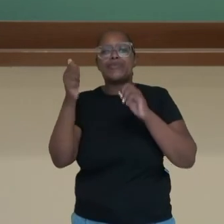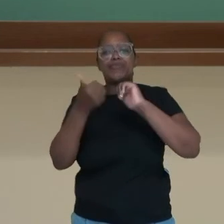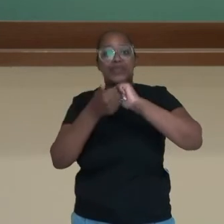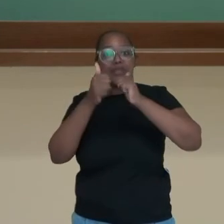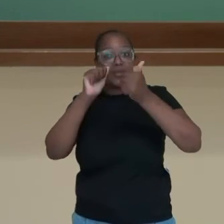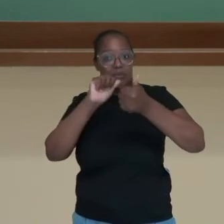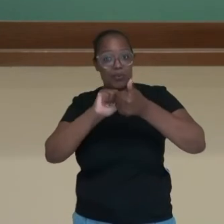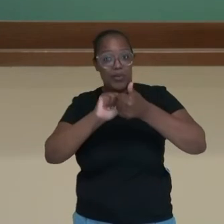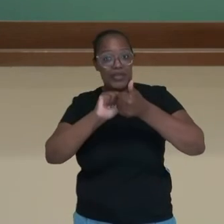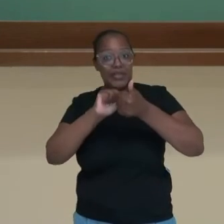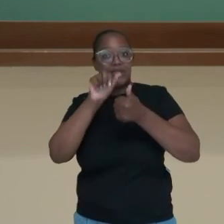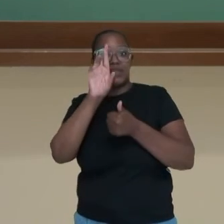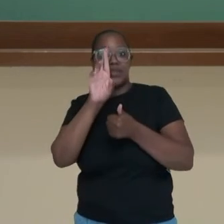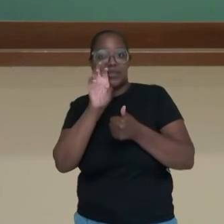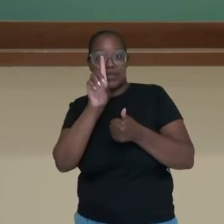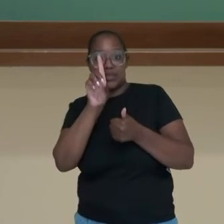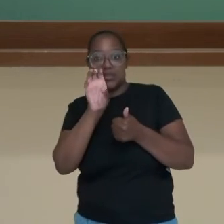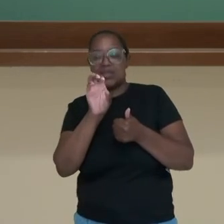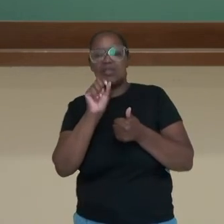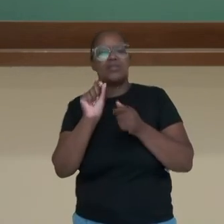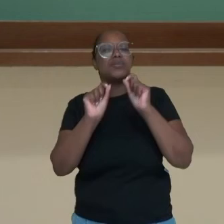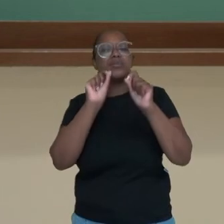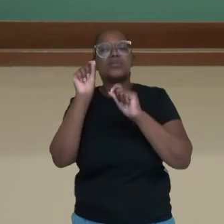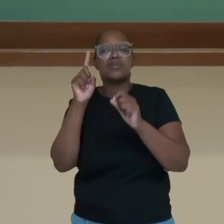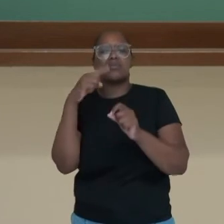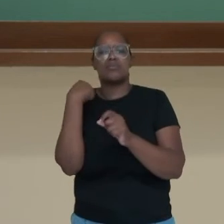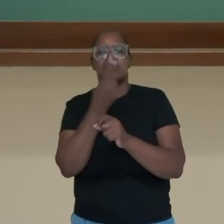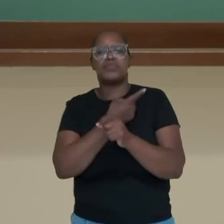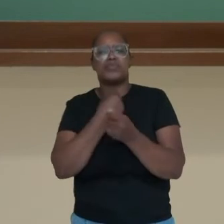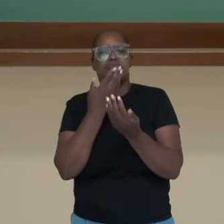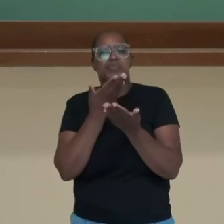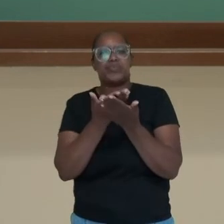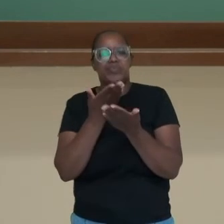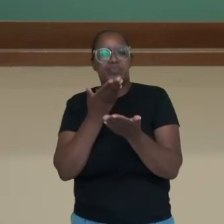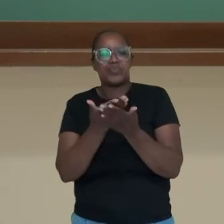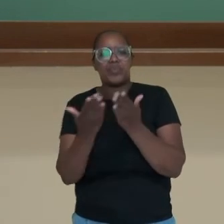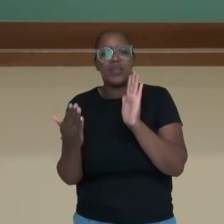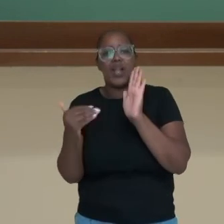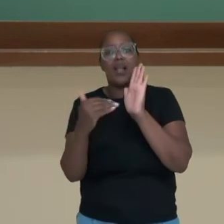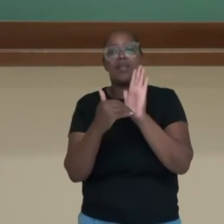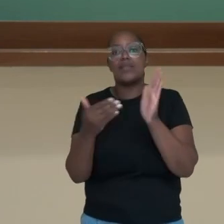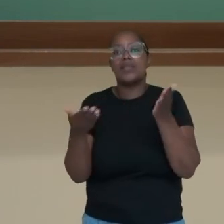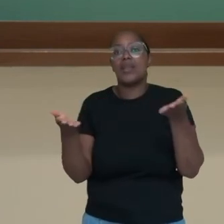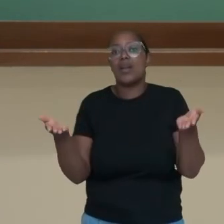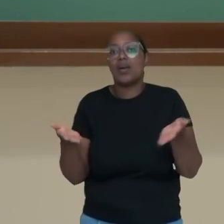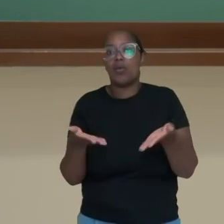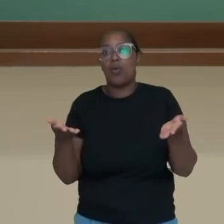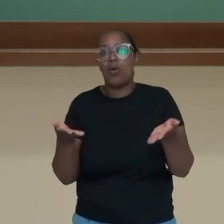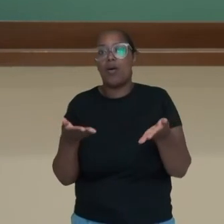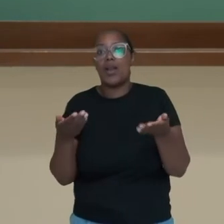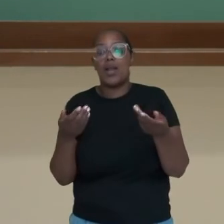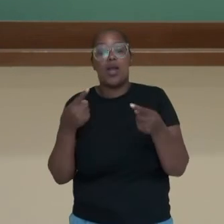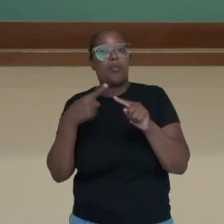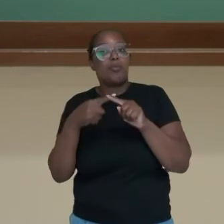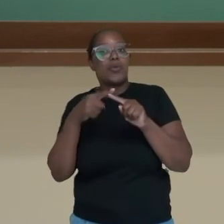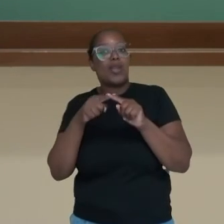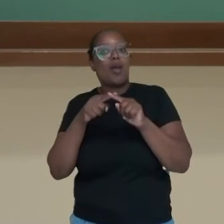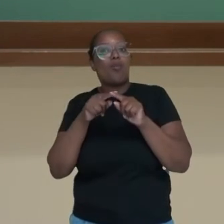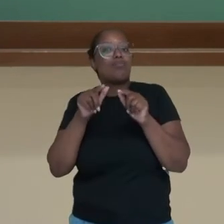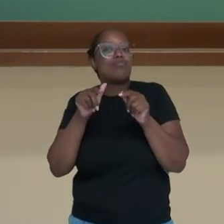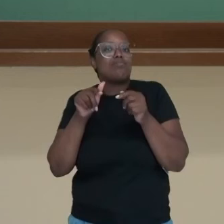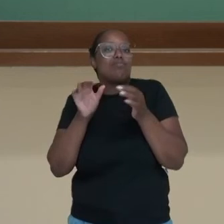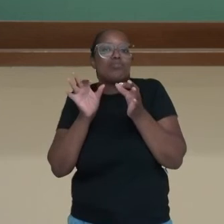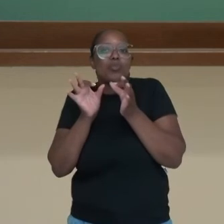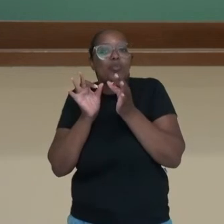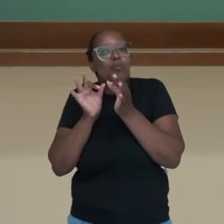que sim, né? E o que nós estudamos até agora, né, sobre esta modalidade do esporte